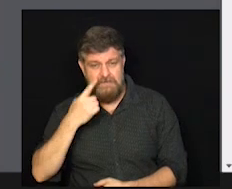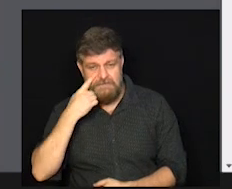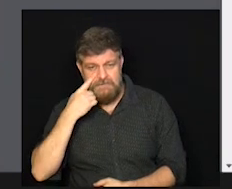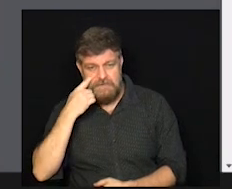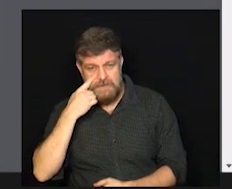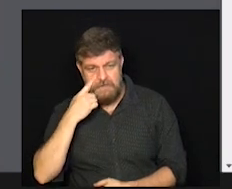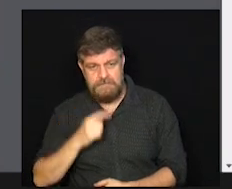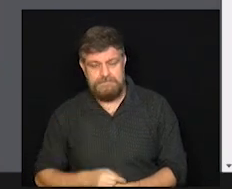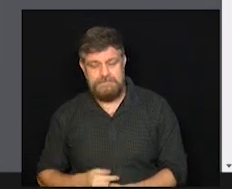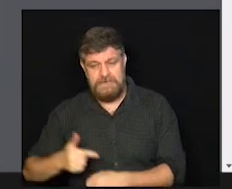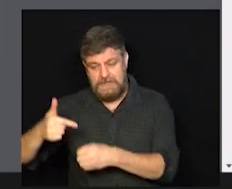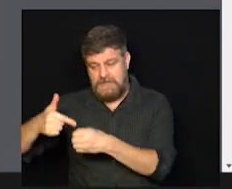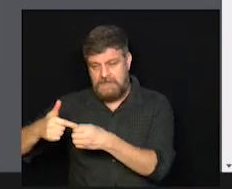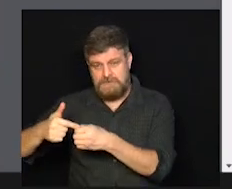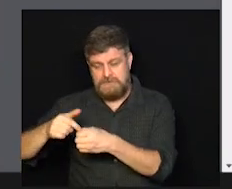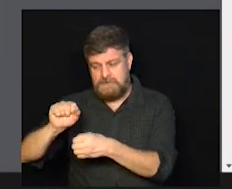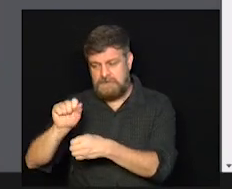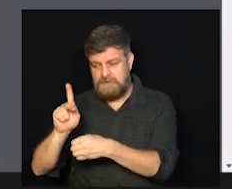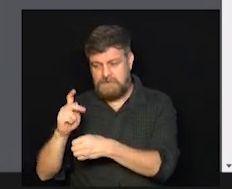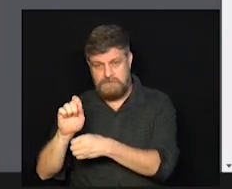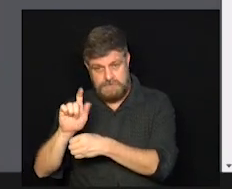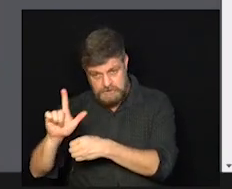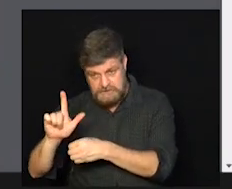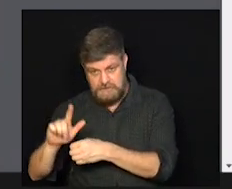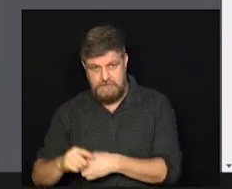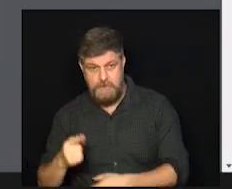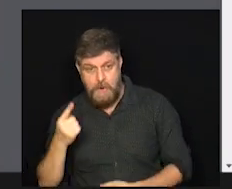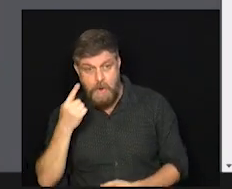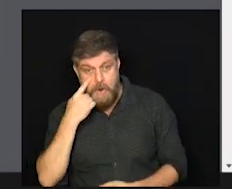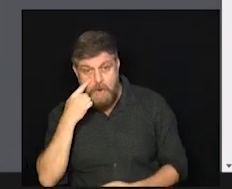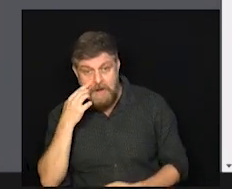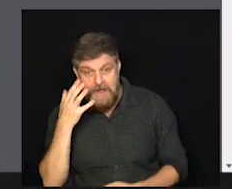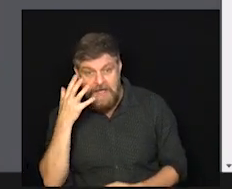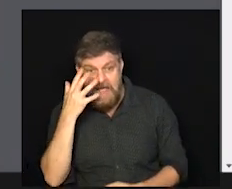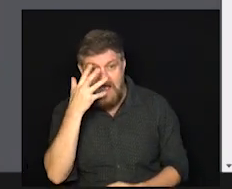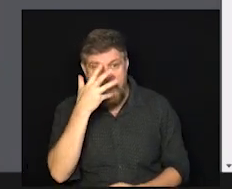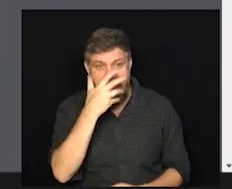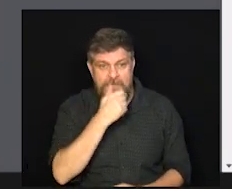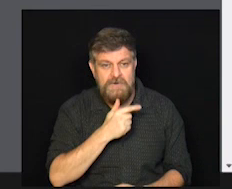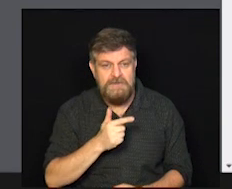boa. E como era John Boy, olha que bonita a faixinha. São